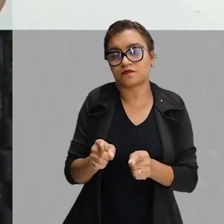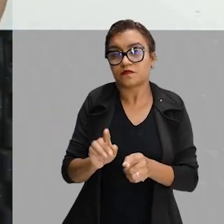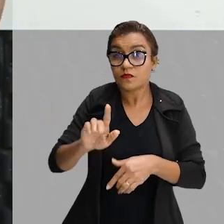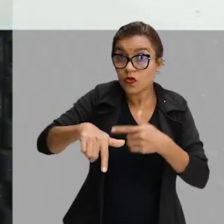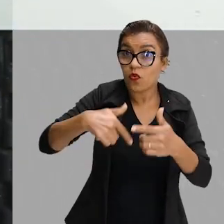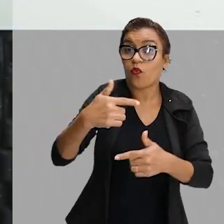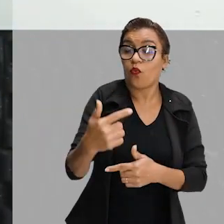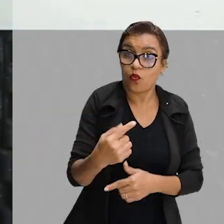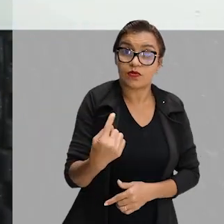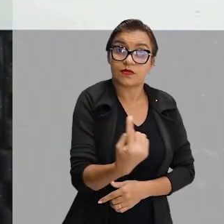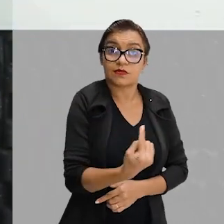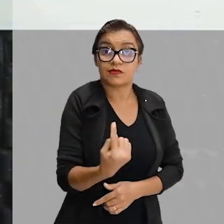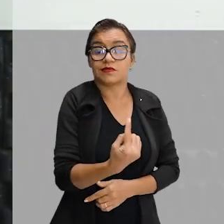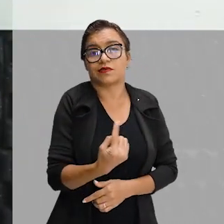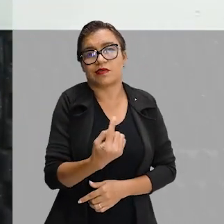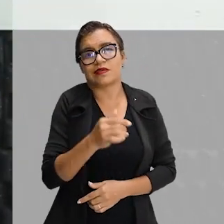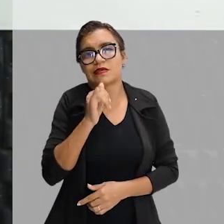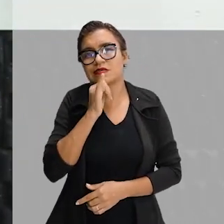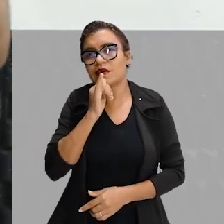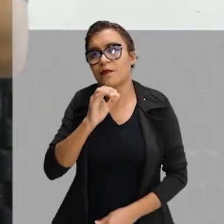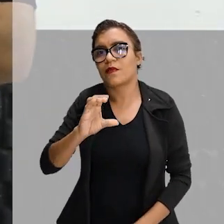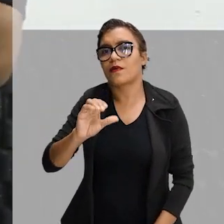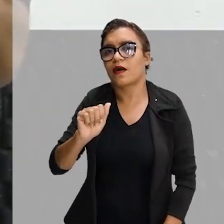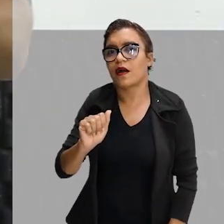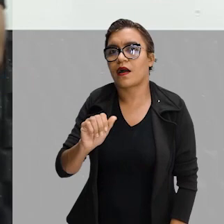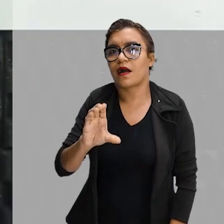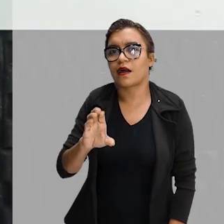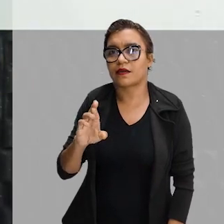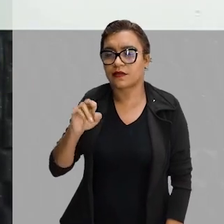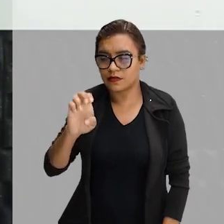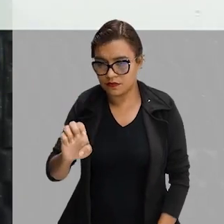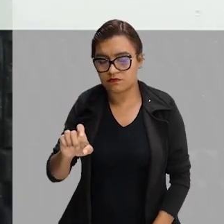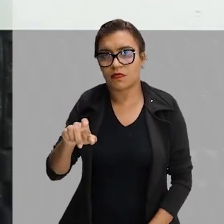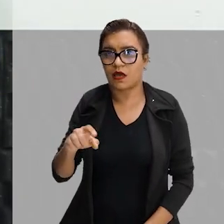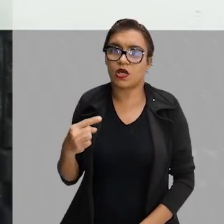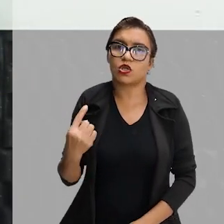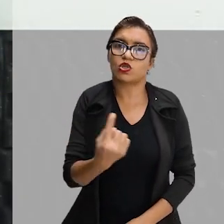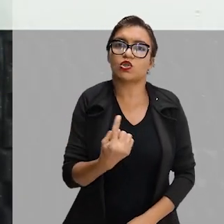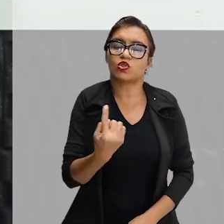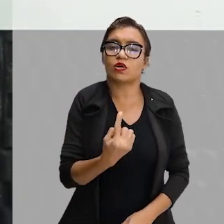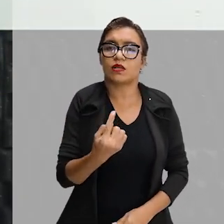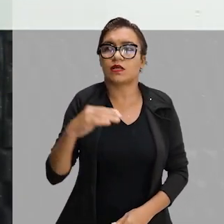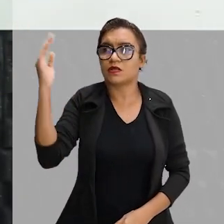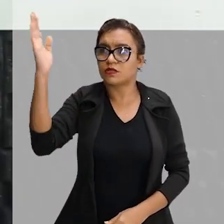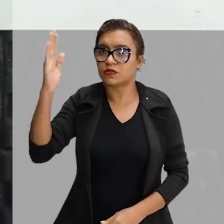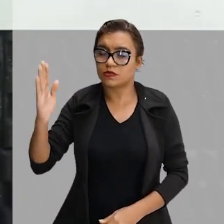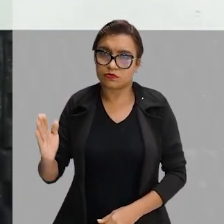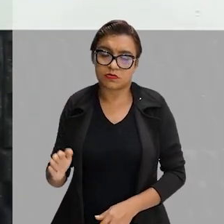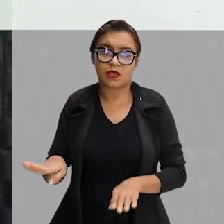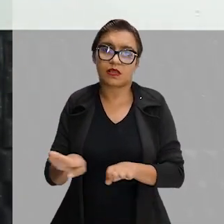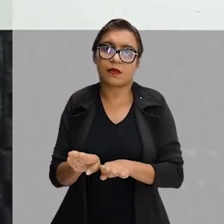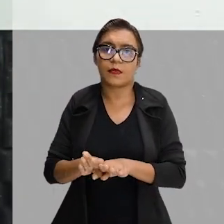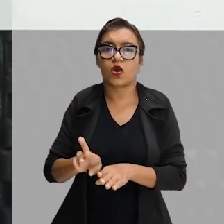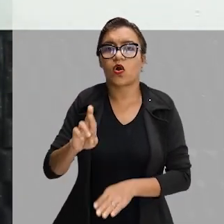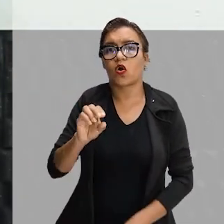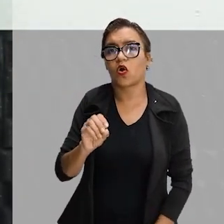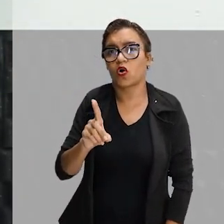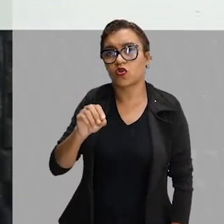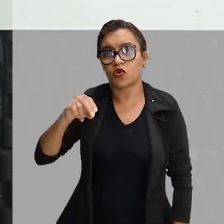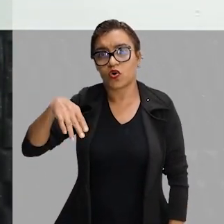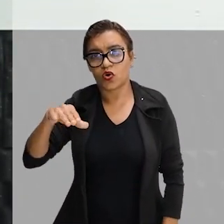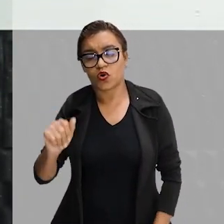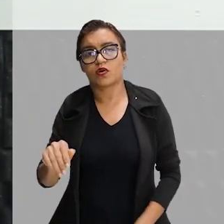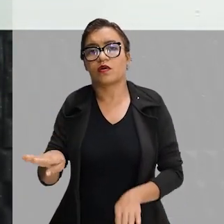permanecem isoladas, como o Acre, por exemplo. O Acre até hoje é isolado do restante do Brasil. Rondônia, Roraima, ainda